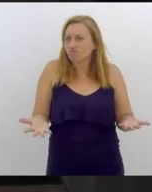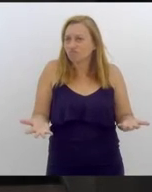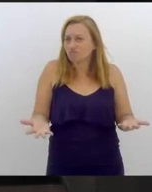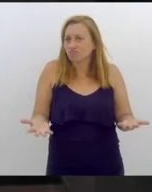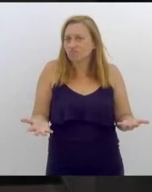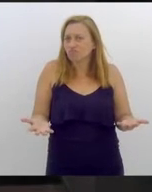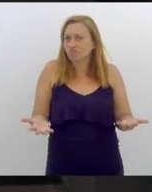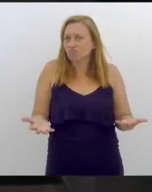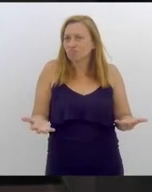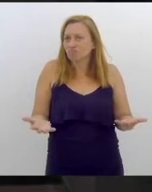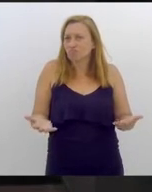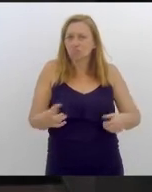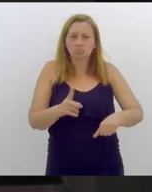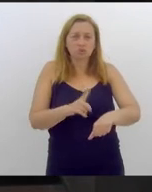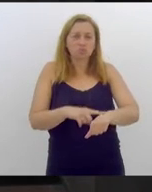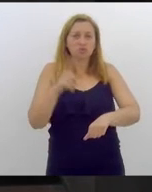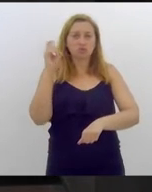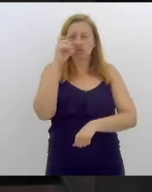horror